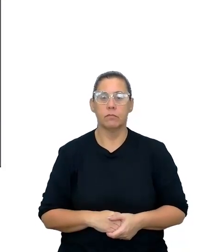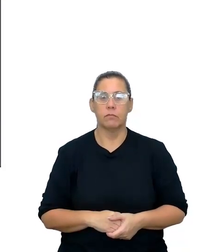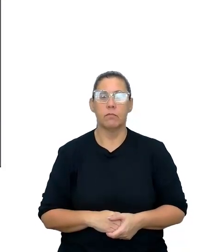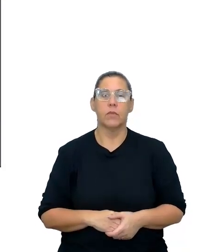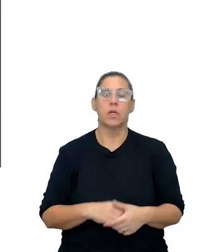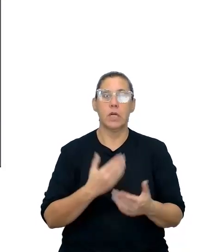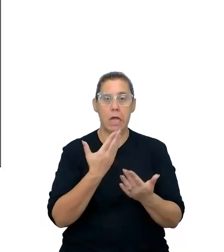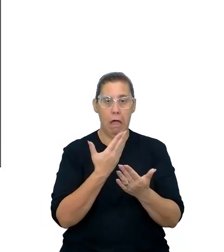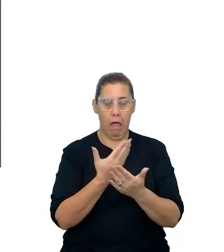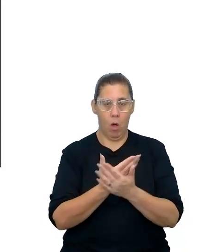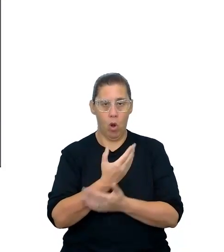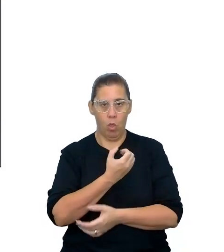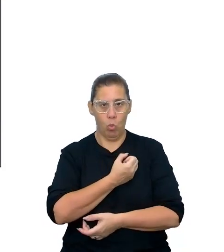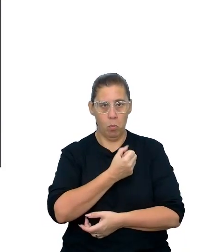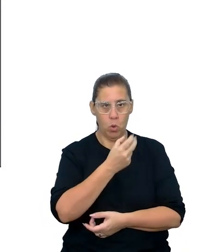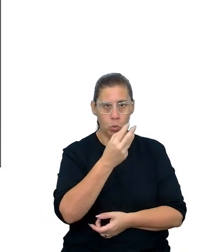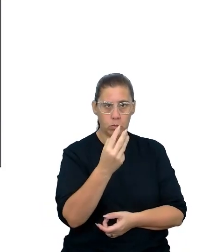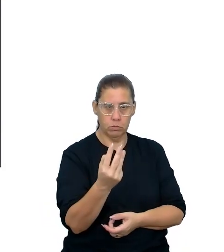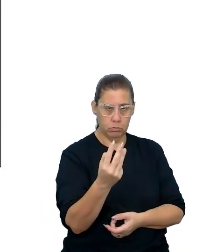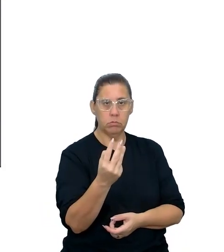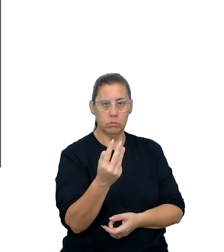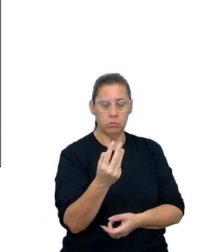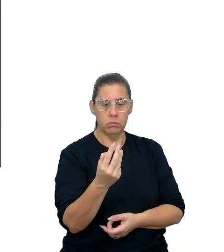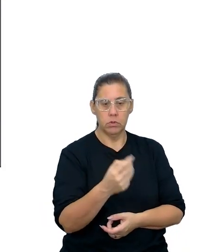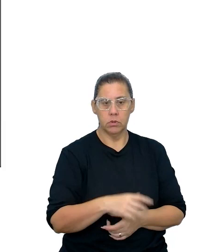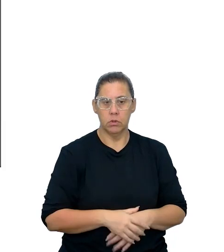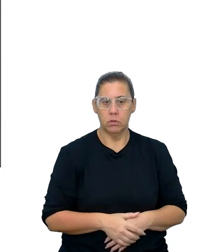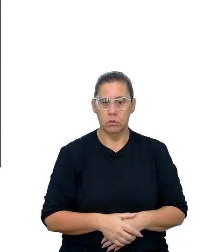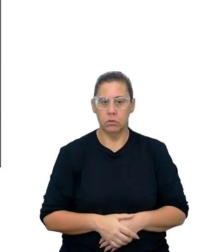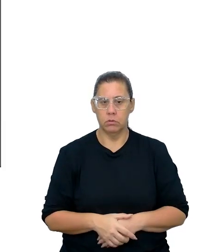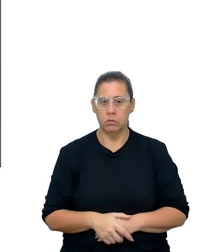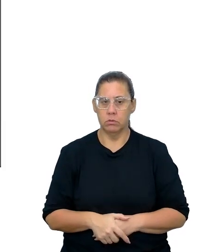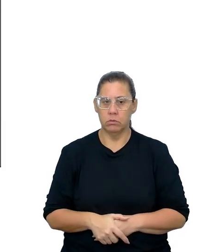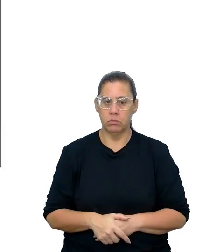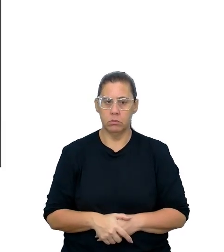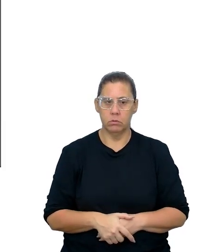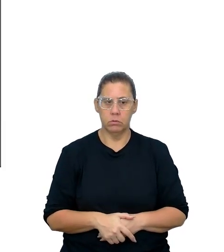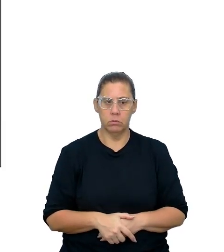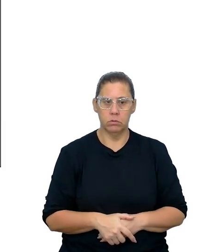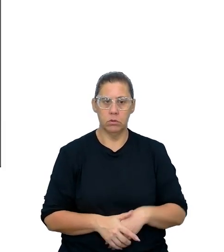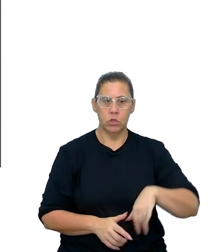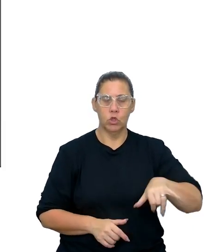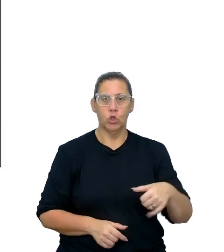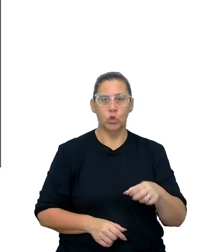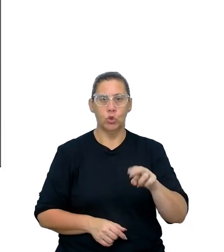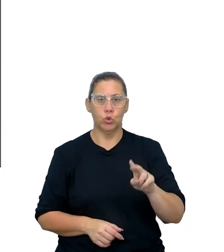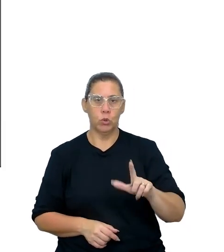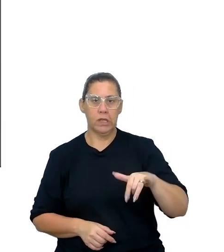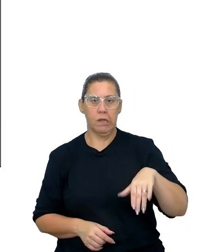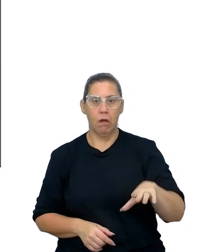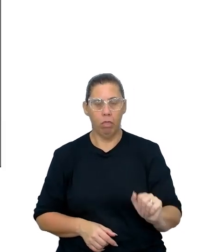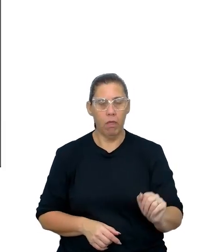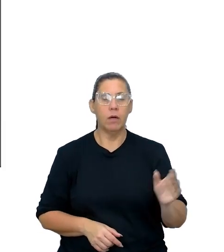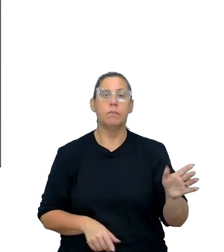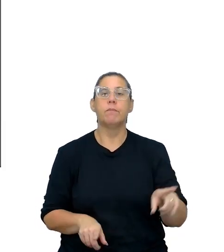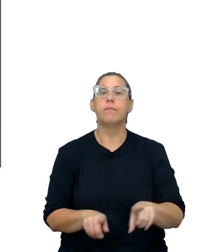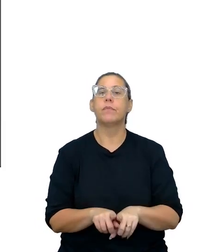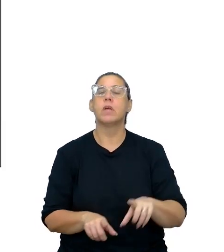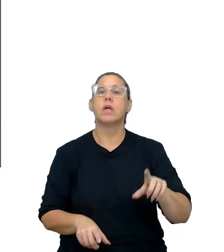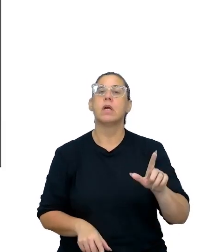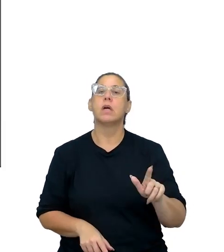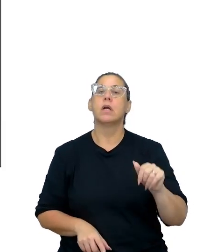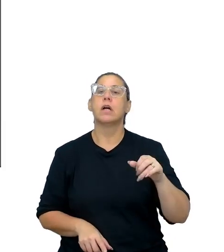Já na aula 13, Juliane e Gabriel resolvem problemas. Nós aqui